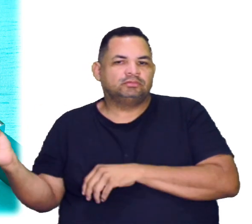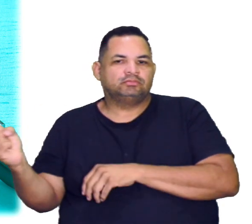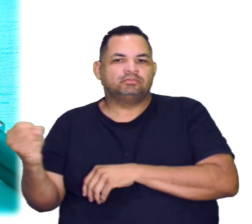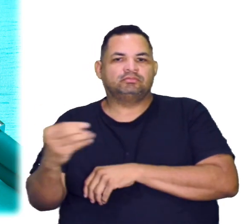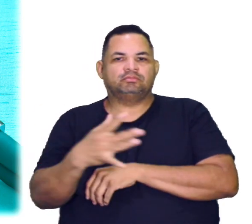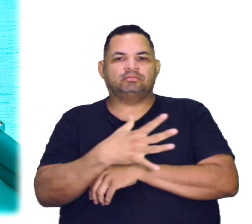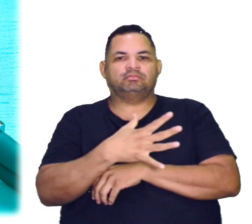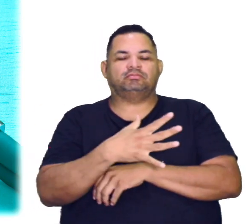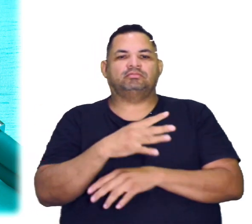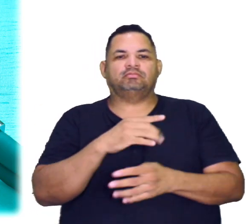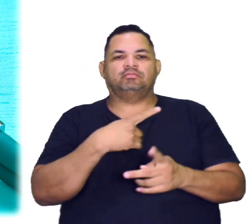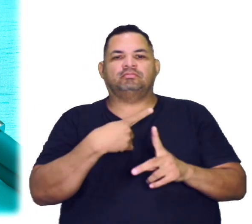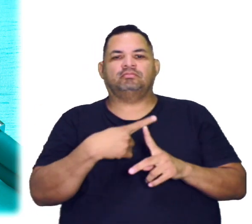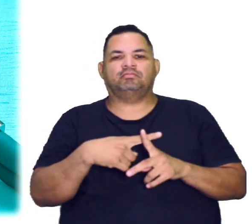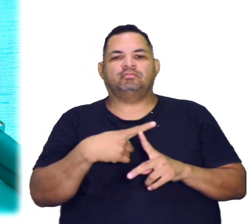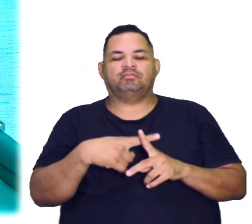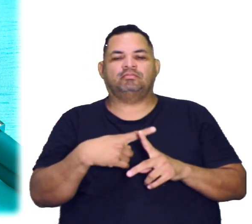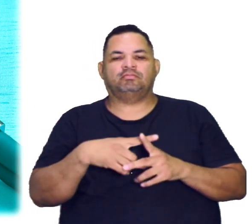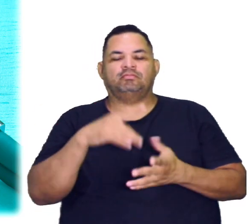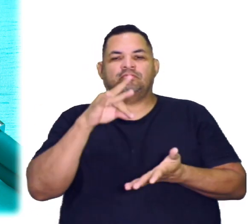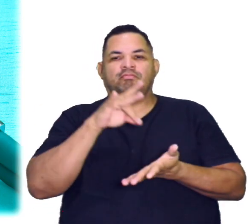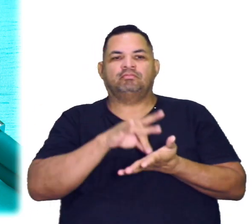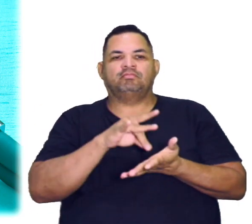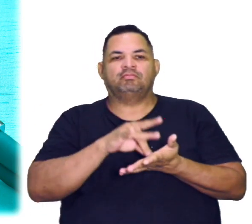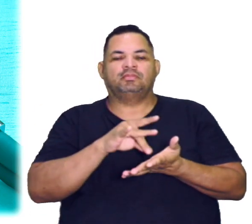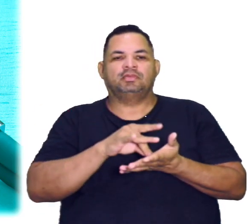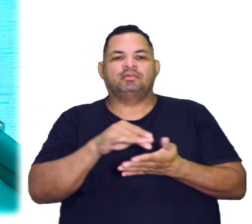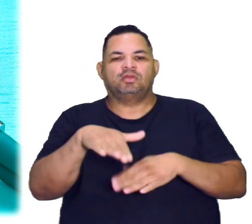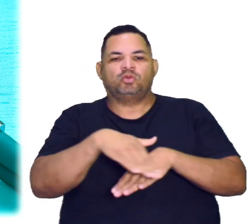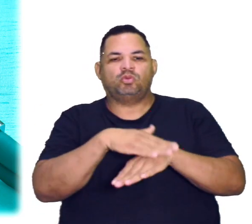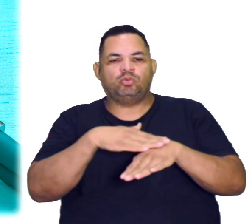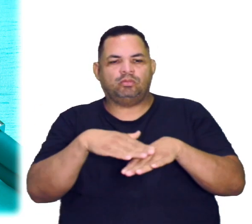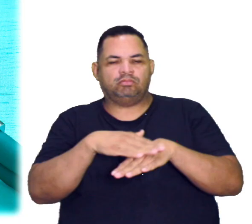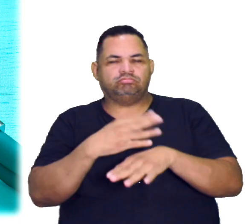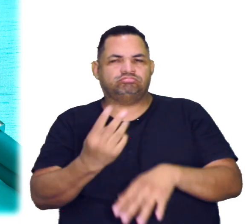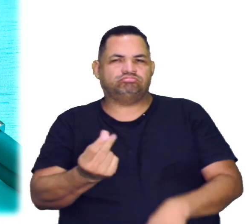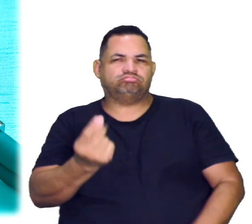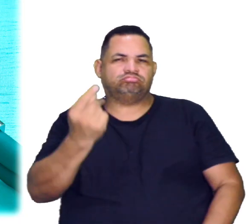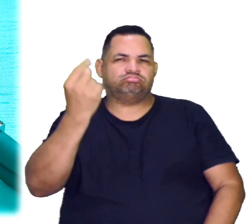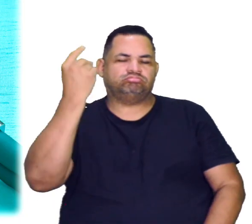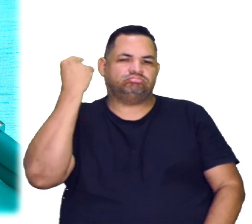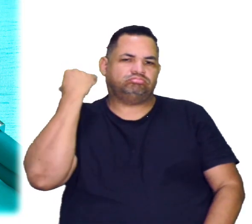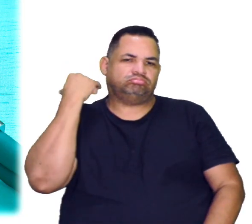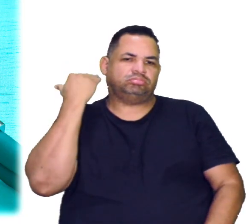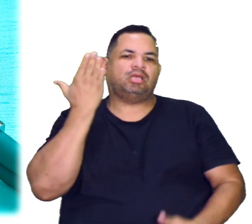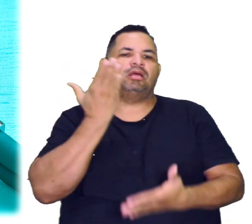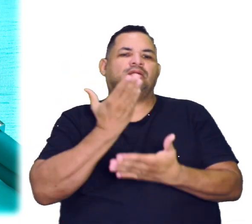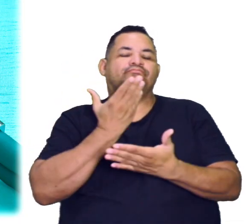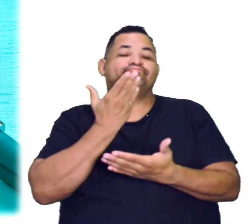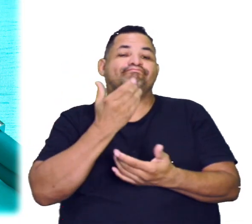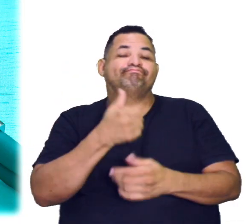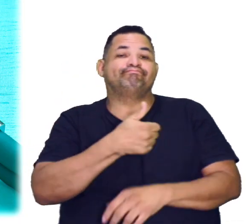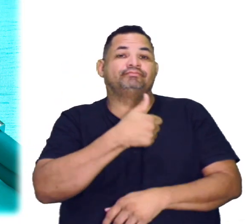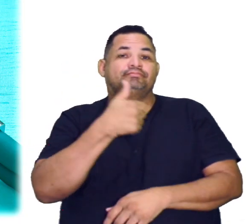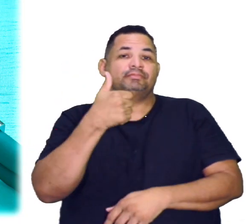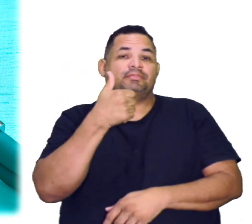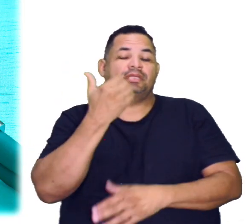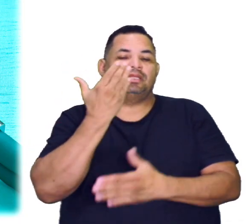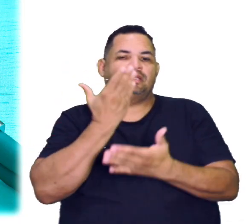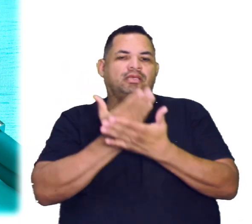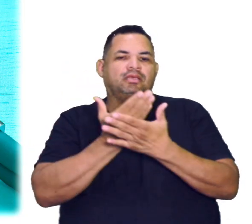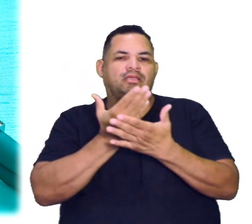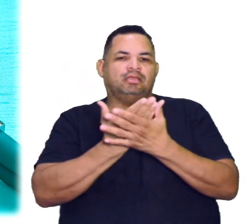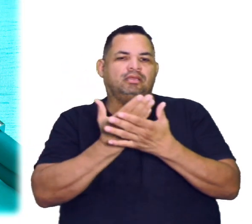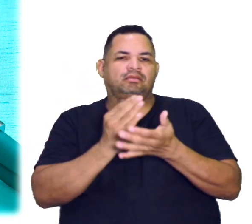interessante esse tema porque, na realidade, a gente já vem conversando sobre ele desde a primeira aula, né? Desde